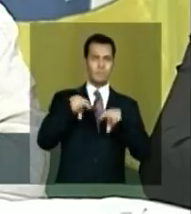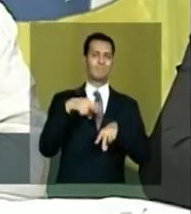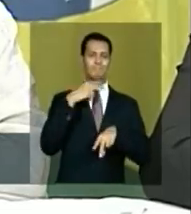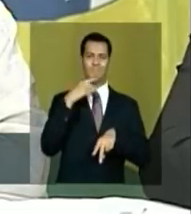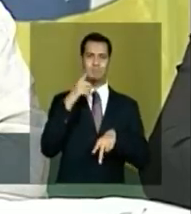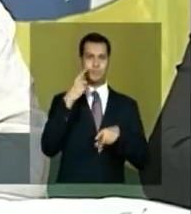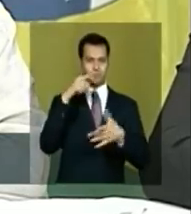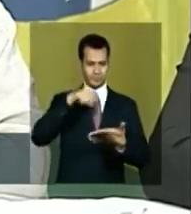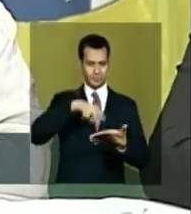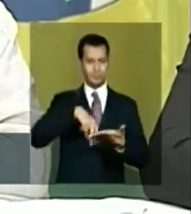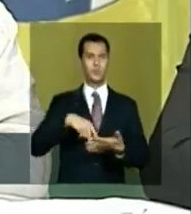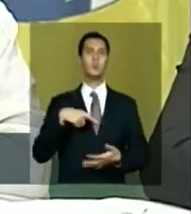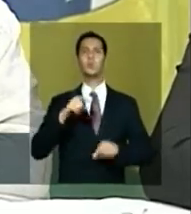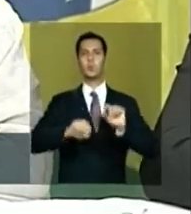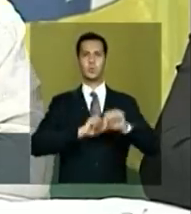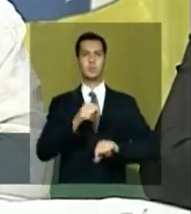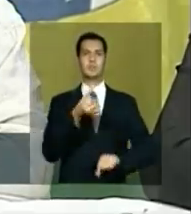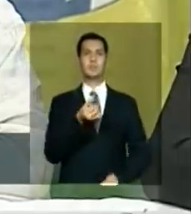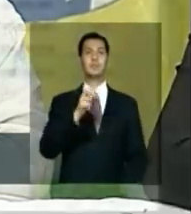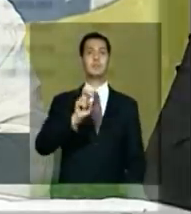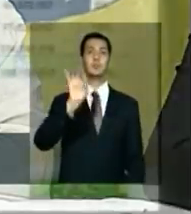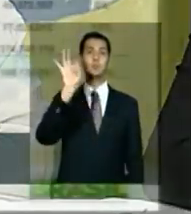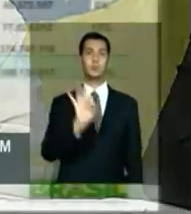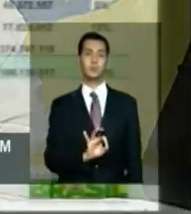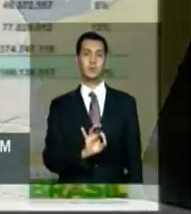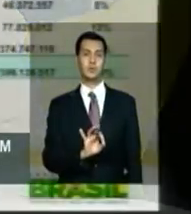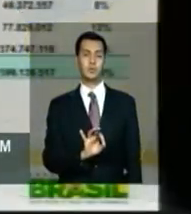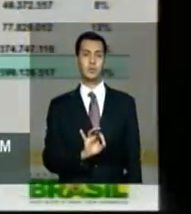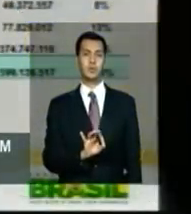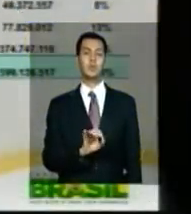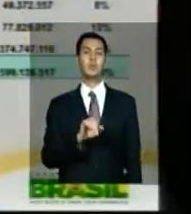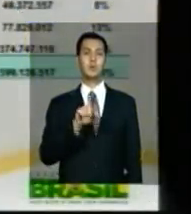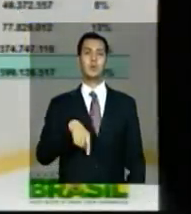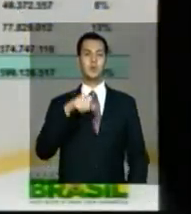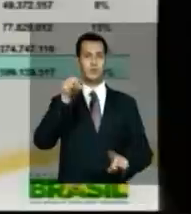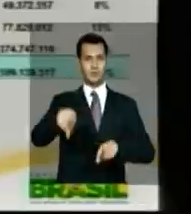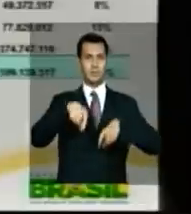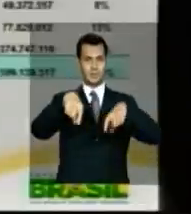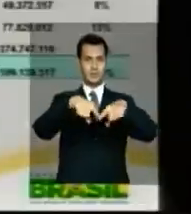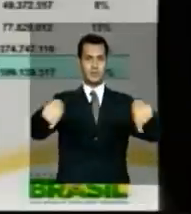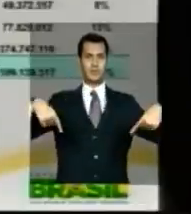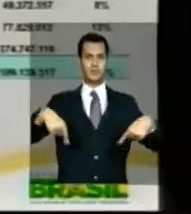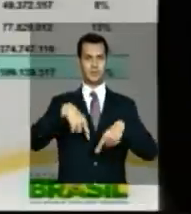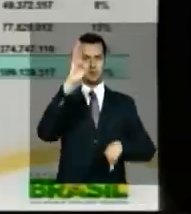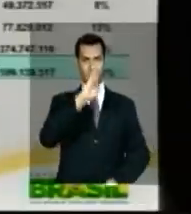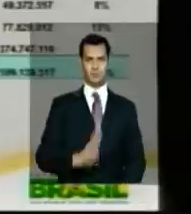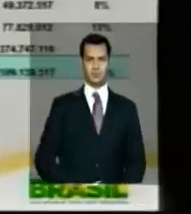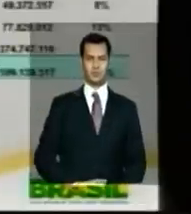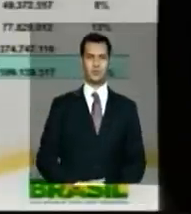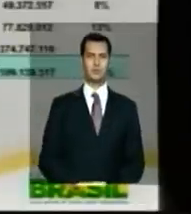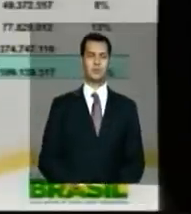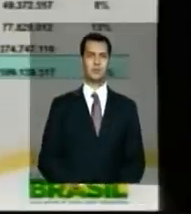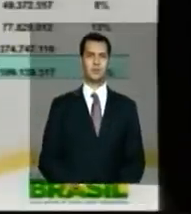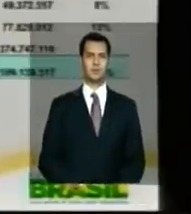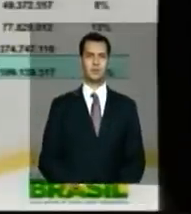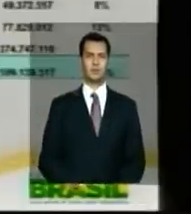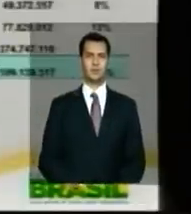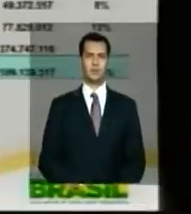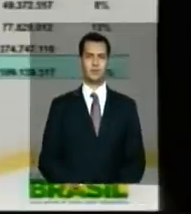compreende 65% dos imóveis Rurais do Brasil